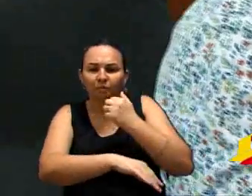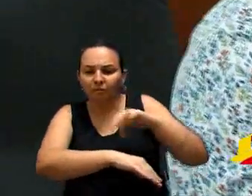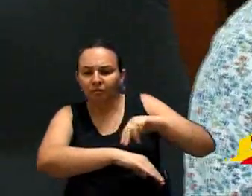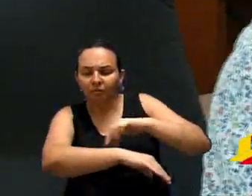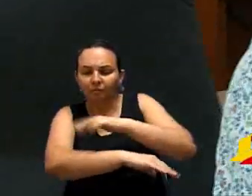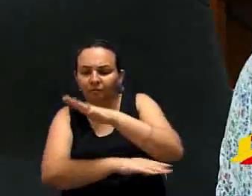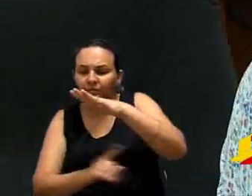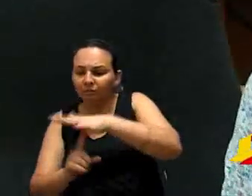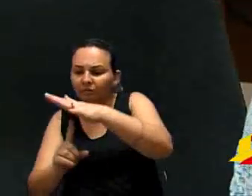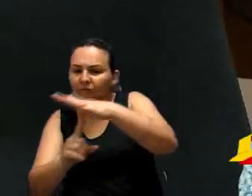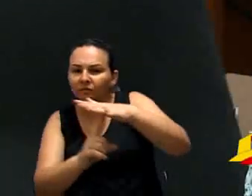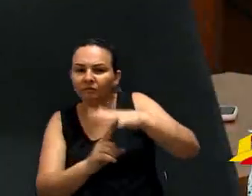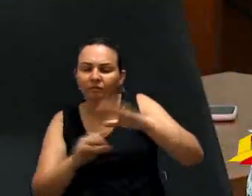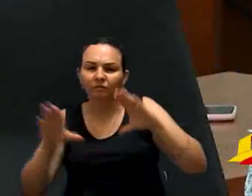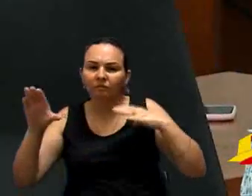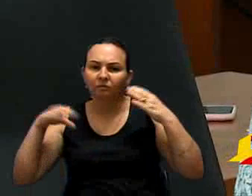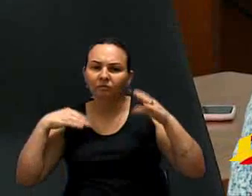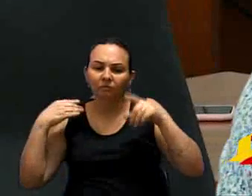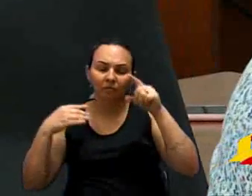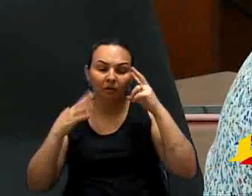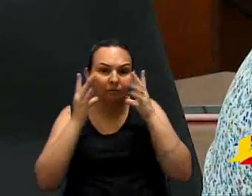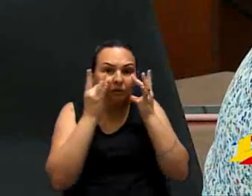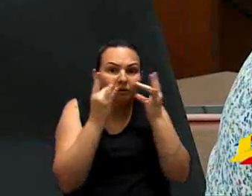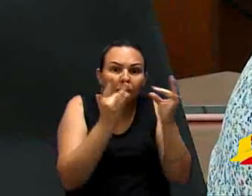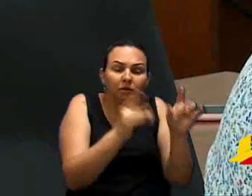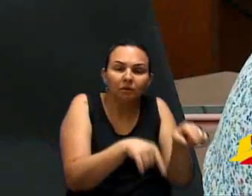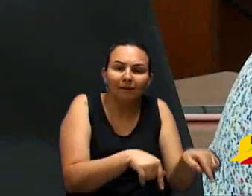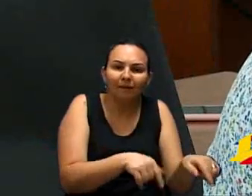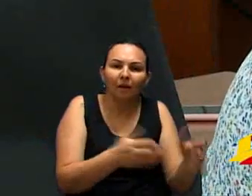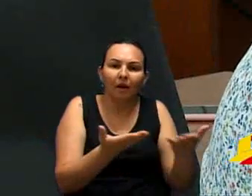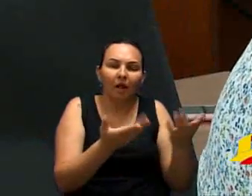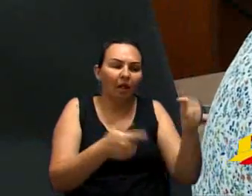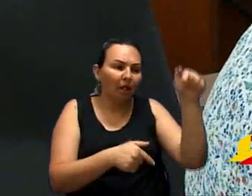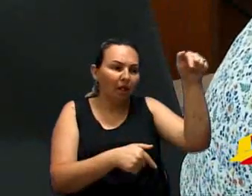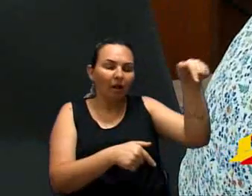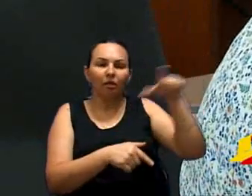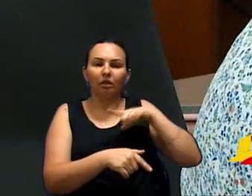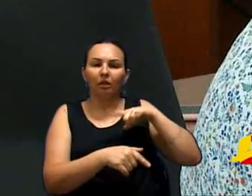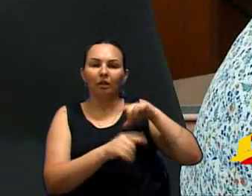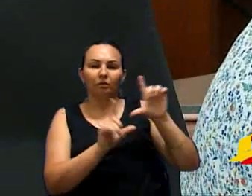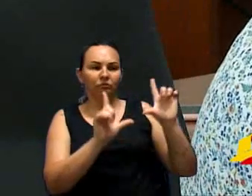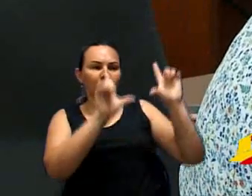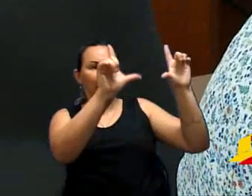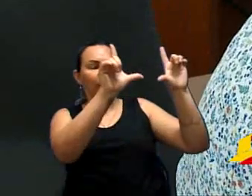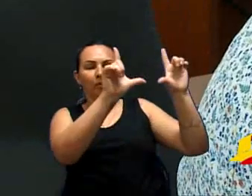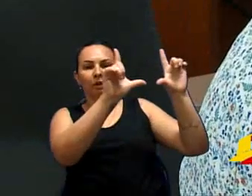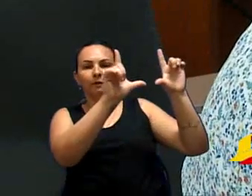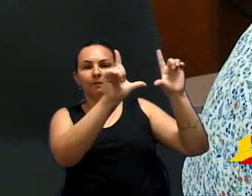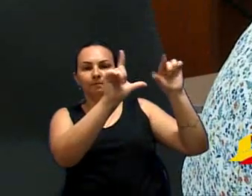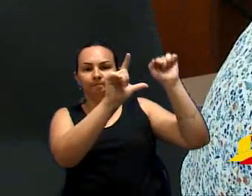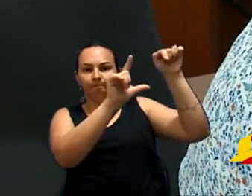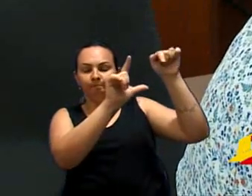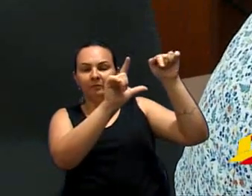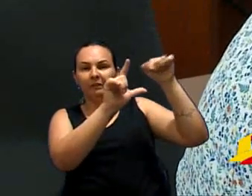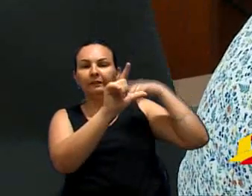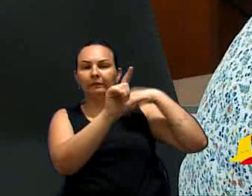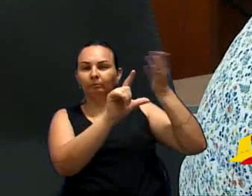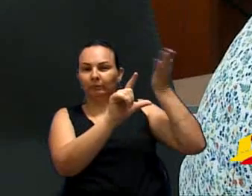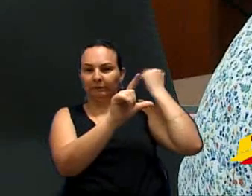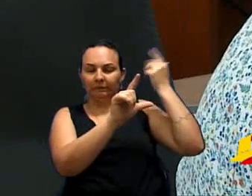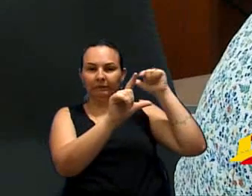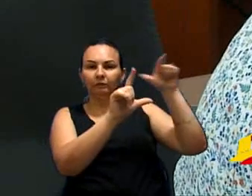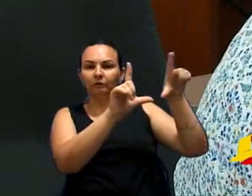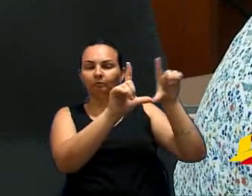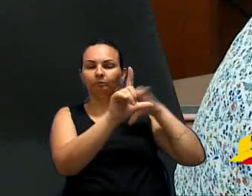se chama a atenção para ela acrescentou que na área ali tinha uma placa agora arrancaram que disseram o seguinte estamos esse é outro problema